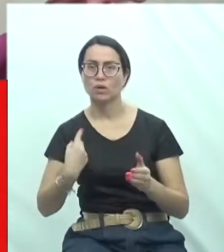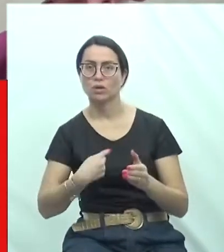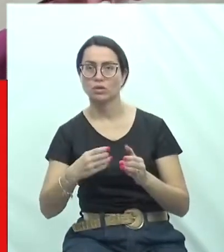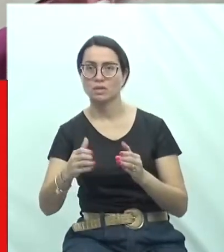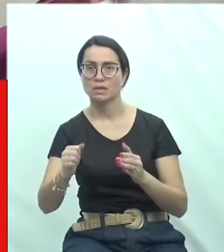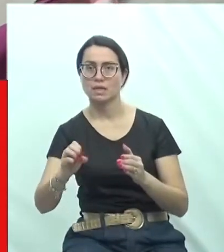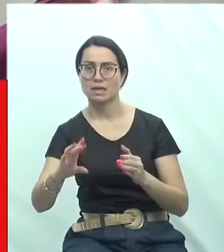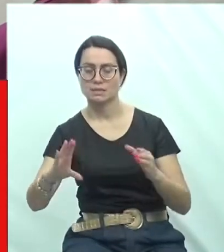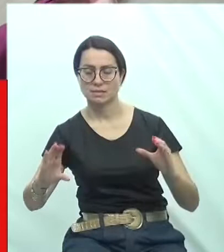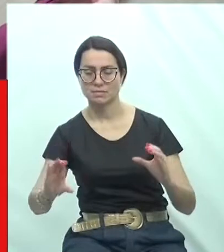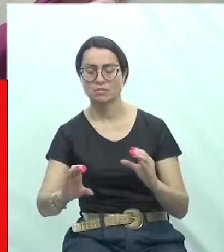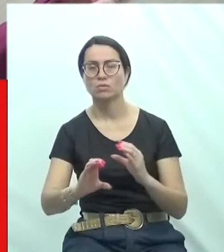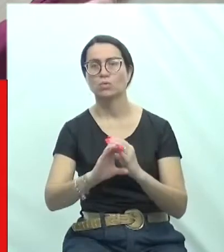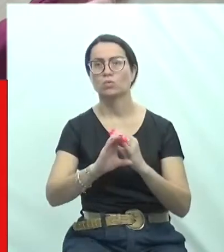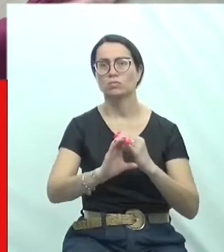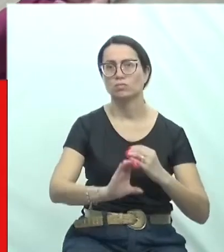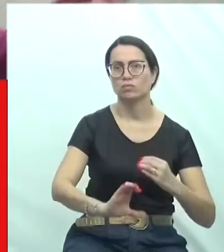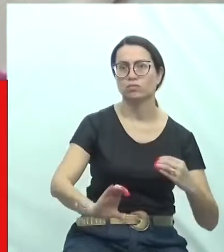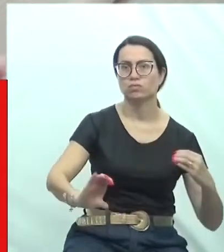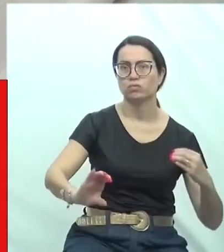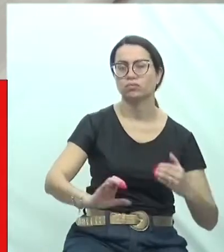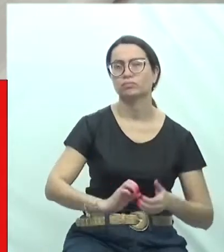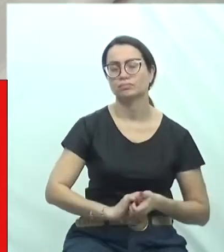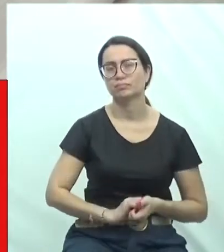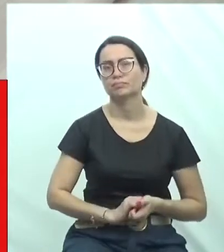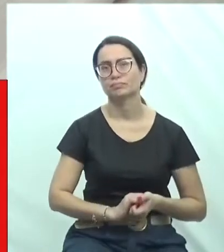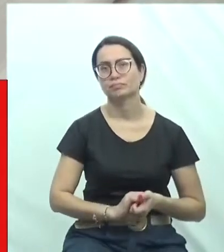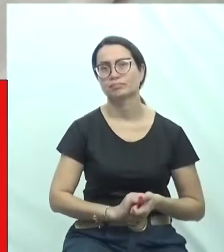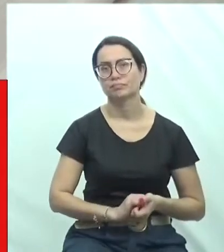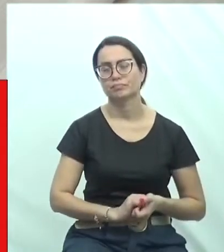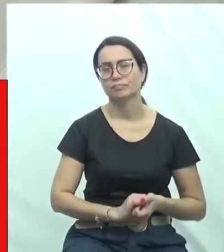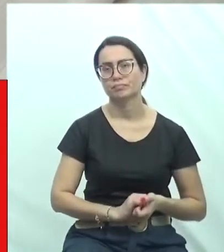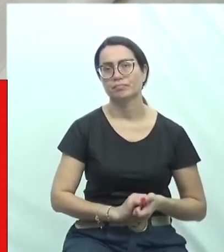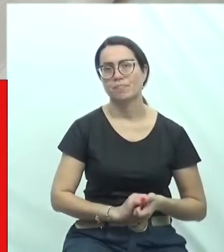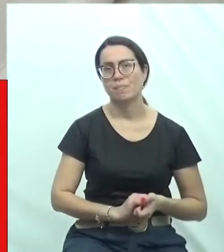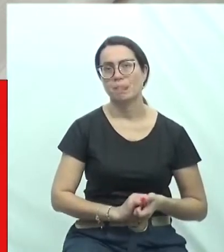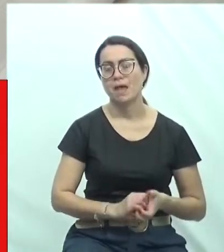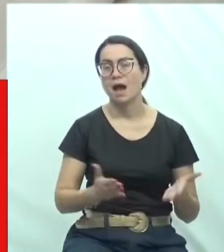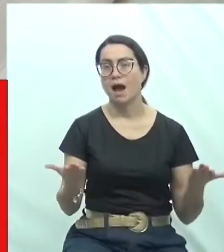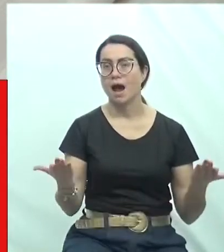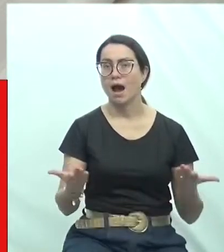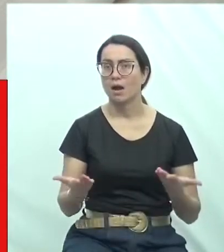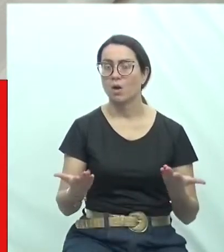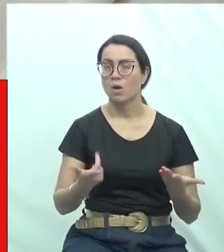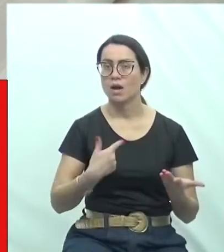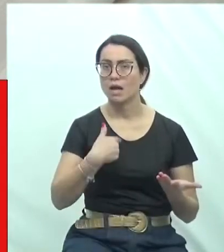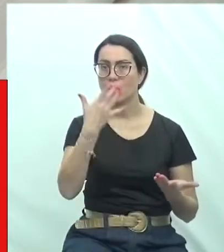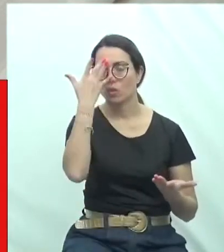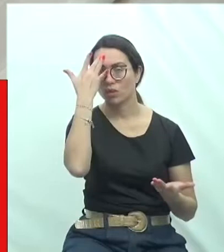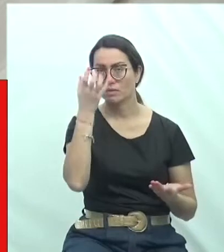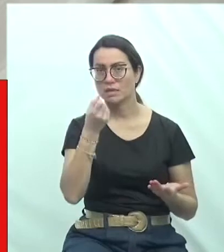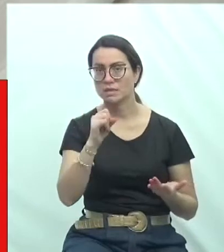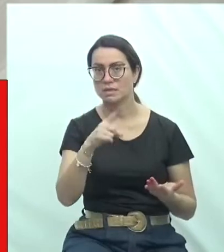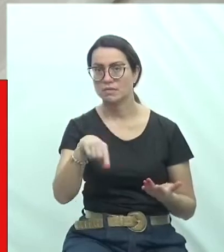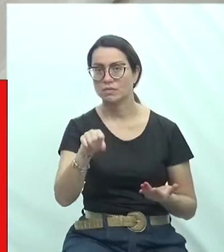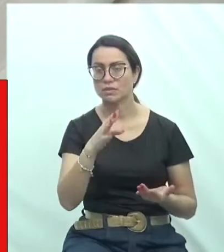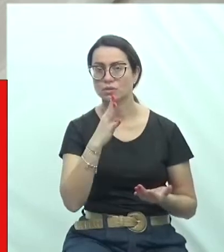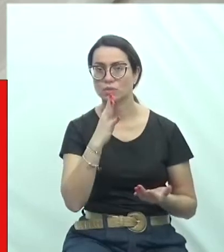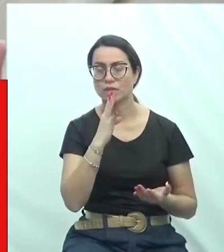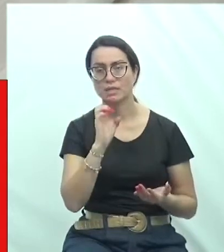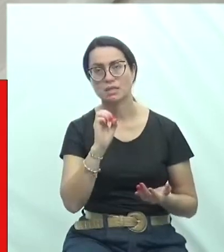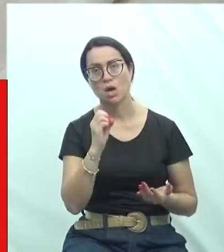aquela tampãozinho lá de 40 centímetros na sua calçada. Agora, eu não sei se vocês conhecem ou não,